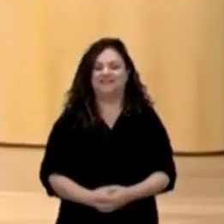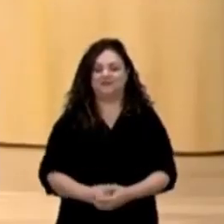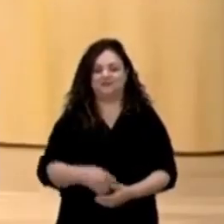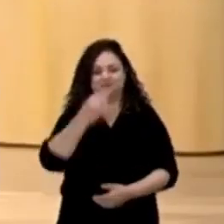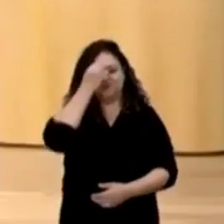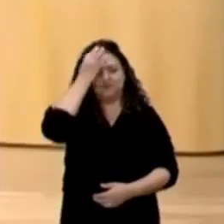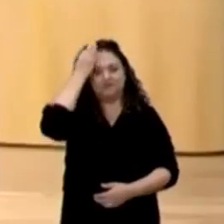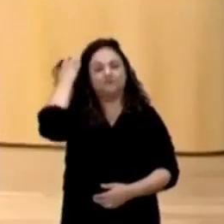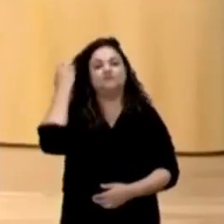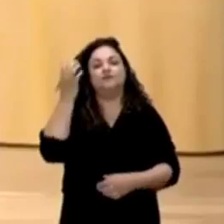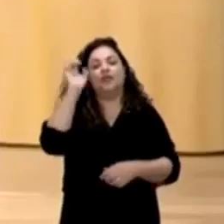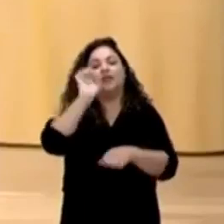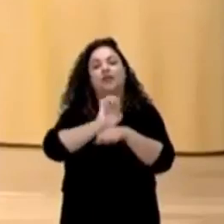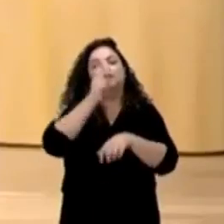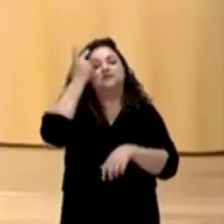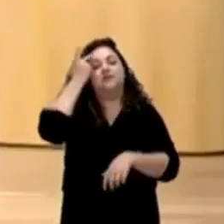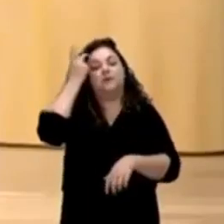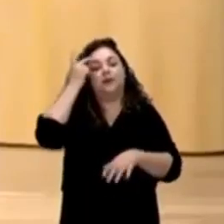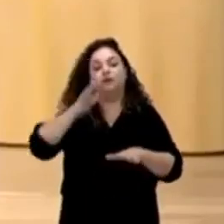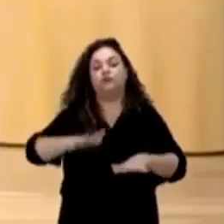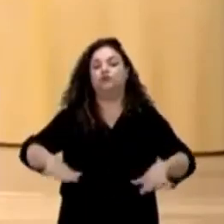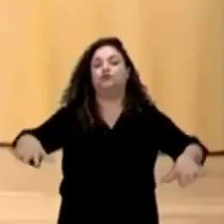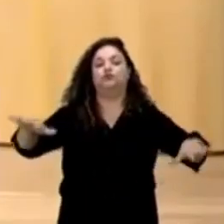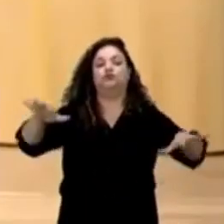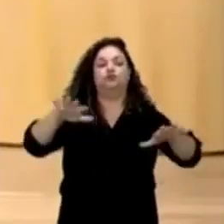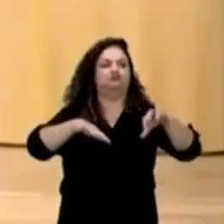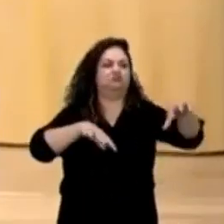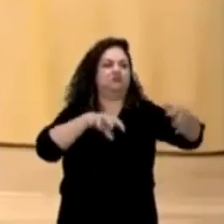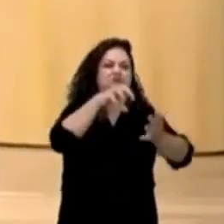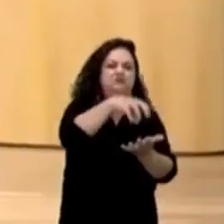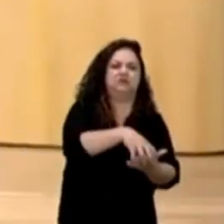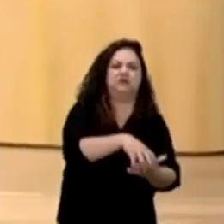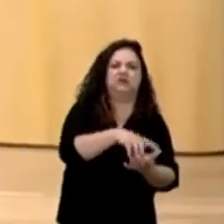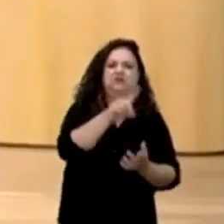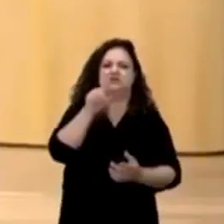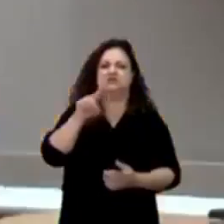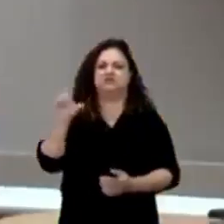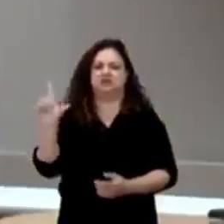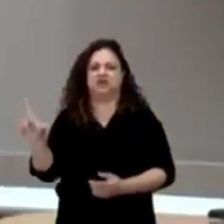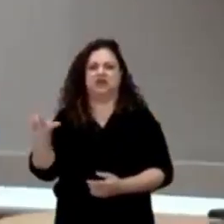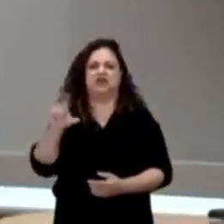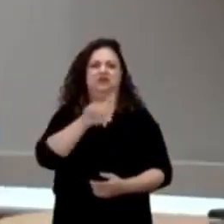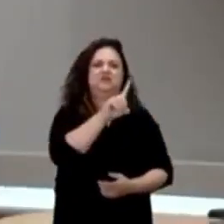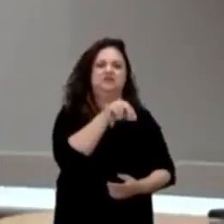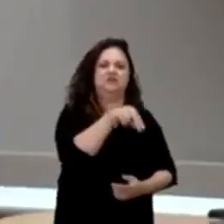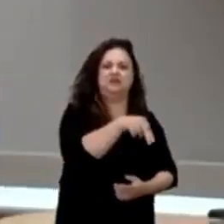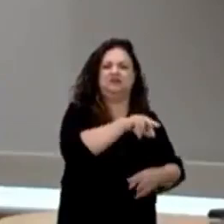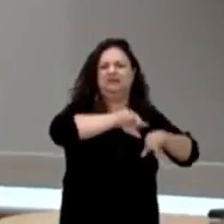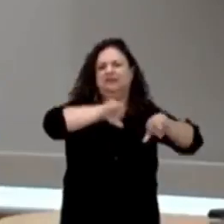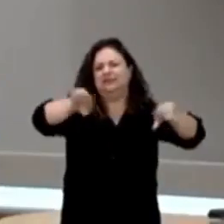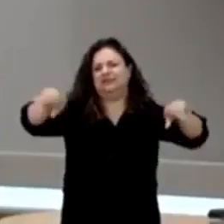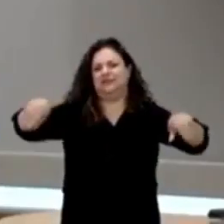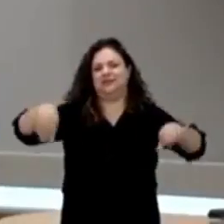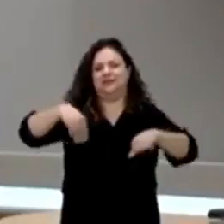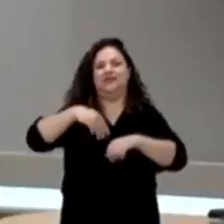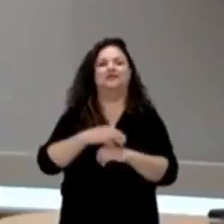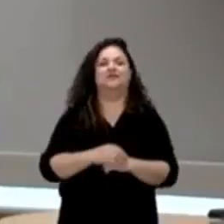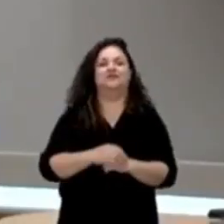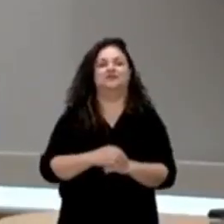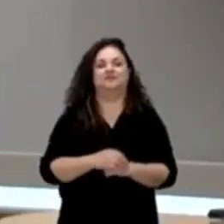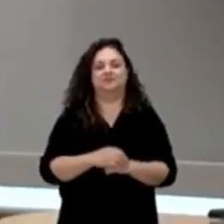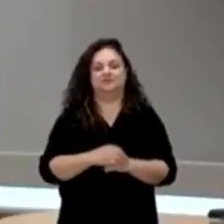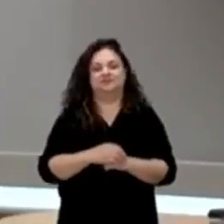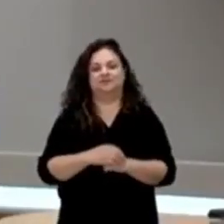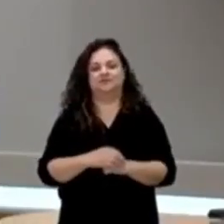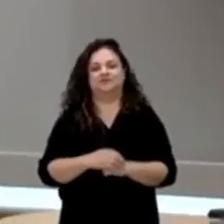de São Paulo. Então, isso pode ser, né, a galera do centro, a galera da Zona Leste, a galera de outros municípios ao redor que assistem o Centro de